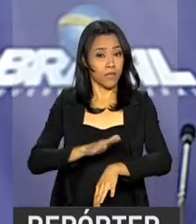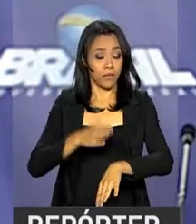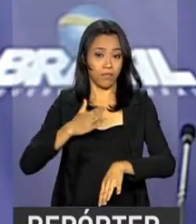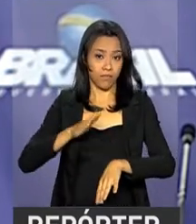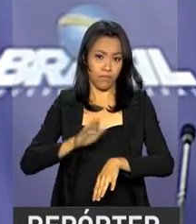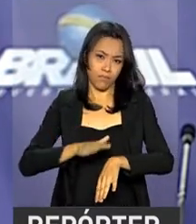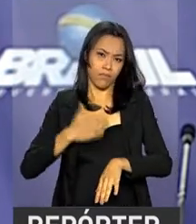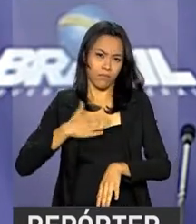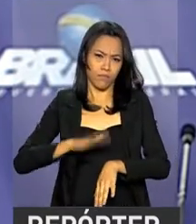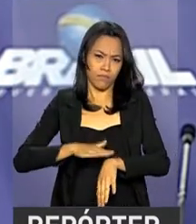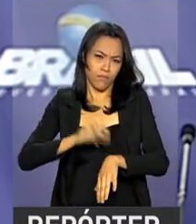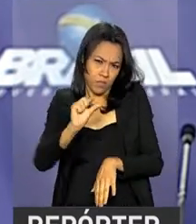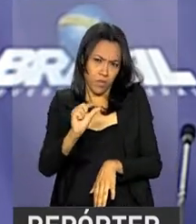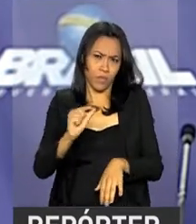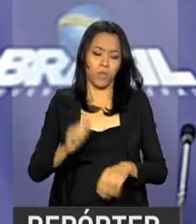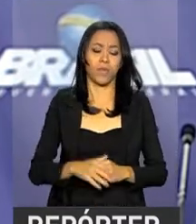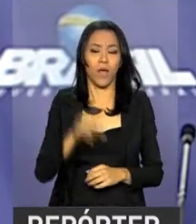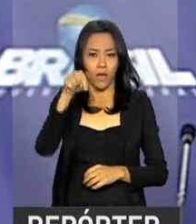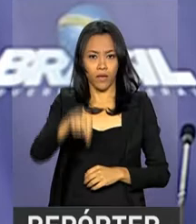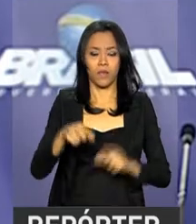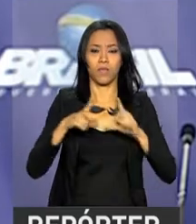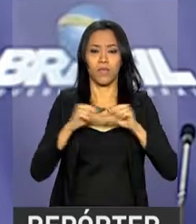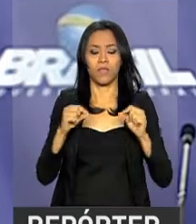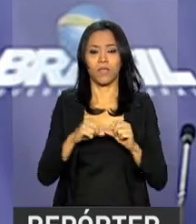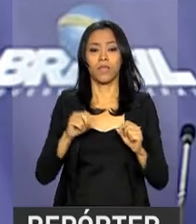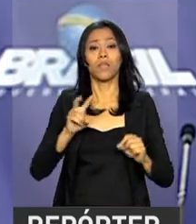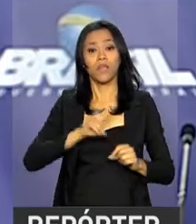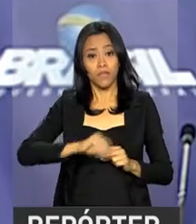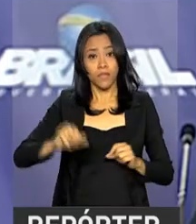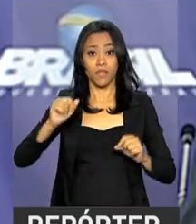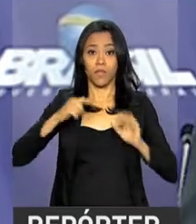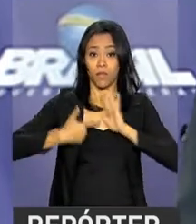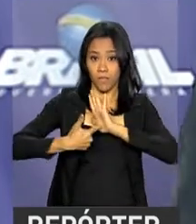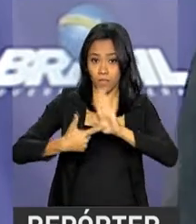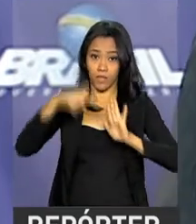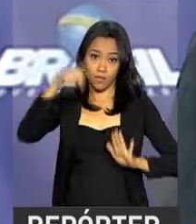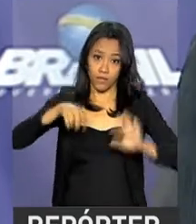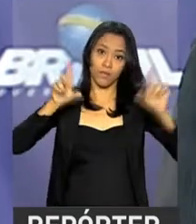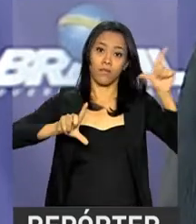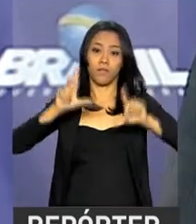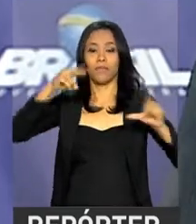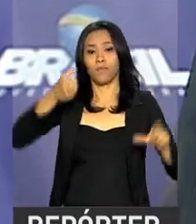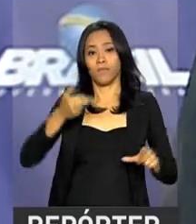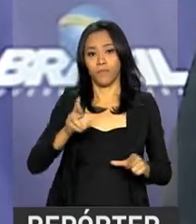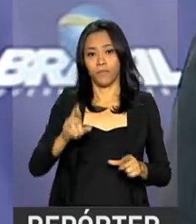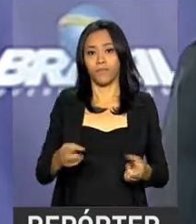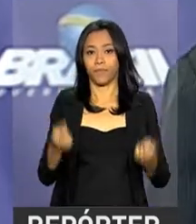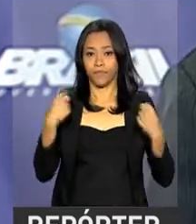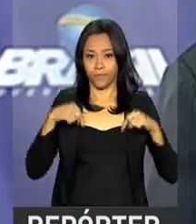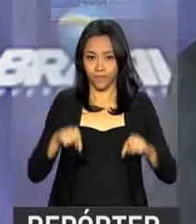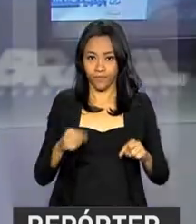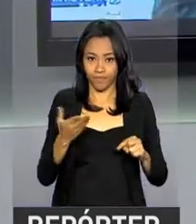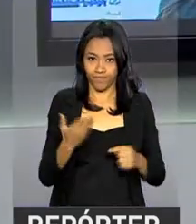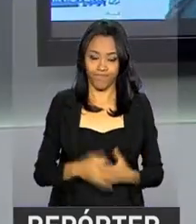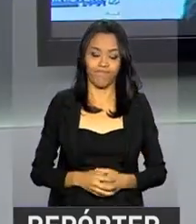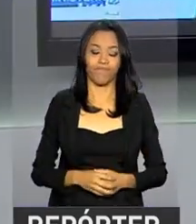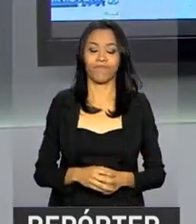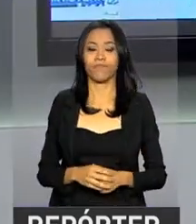sede do Ministério da Educação aqui em Brasília e vai ser transmitida ao vivo aqui na TV NBR. Volto com você no estúdio,